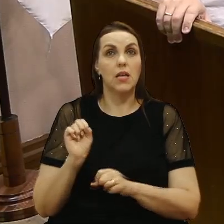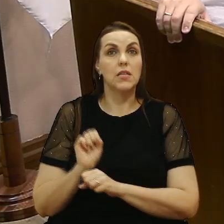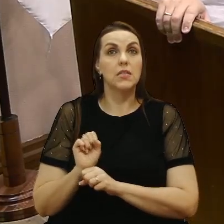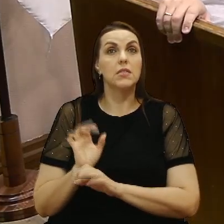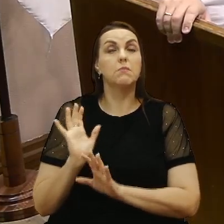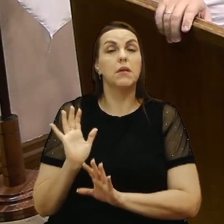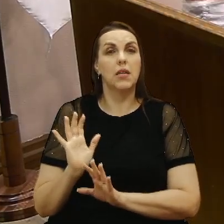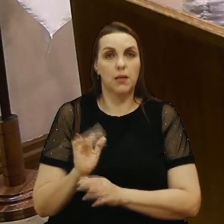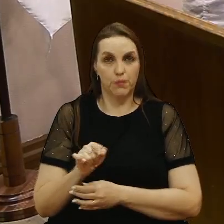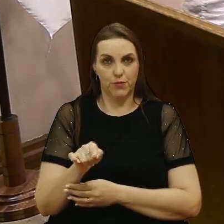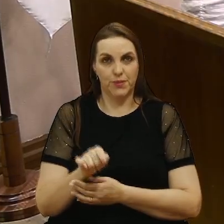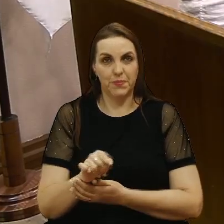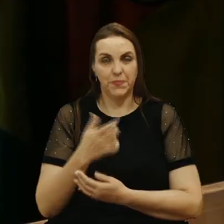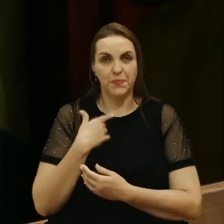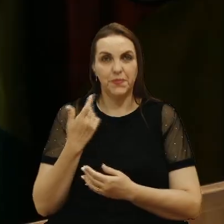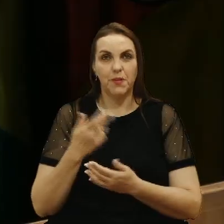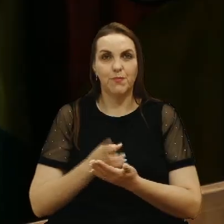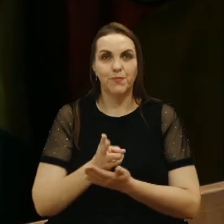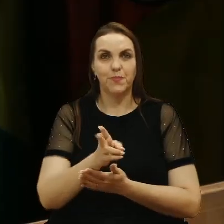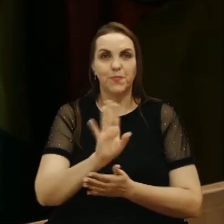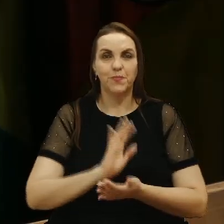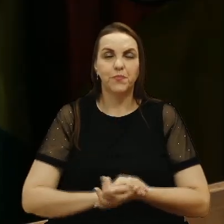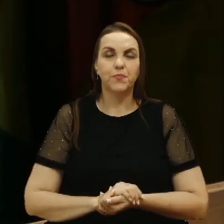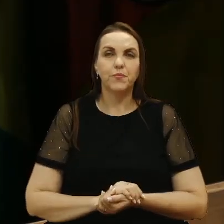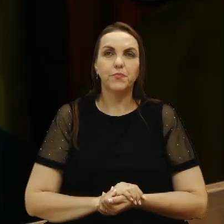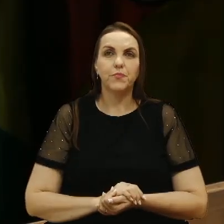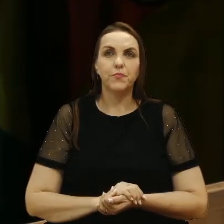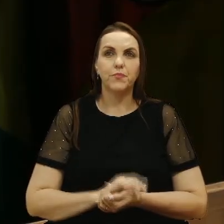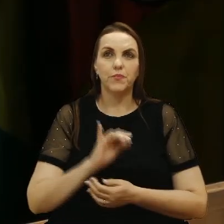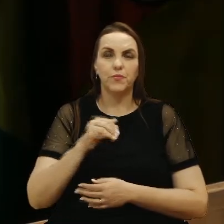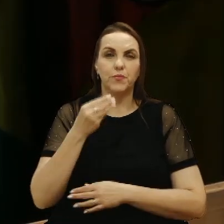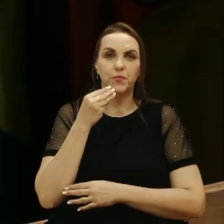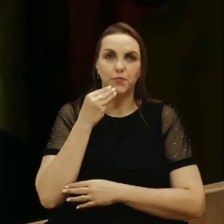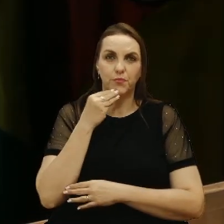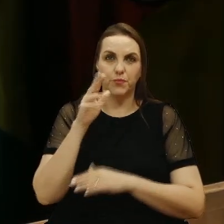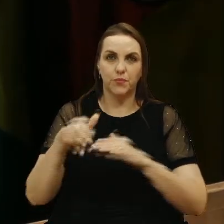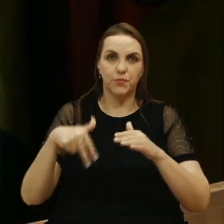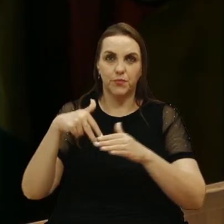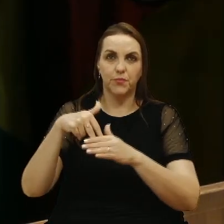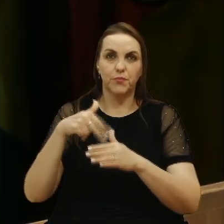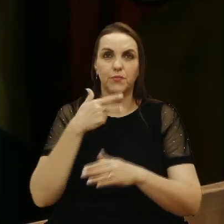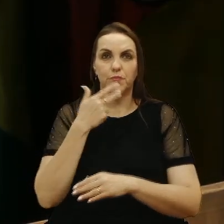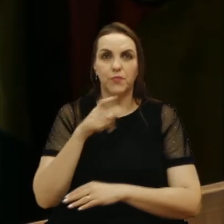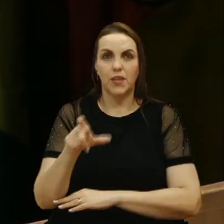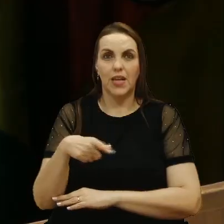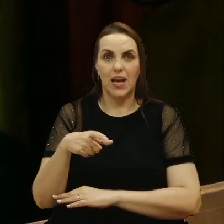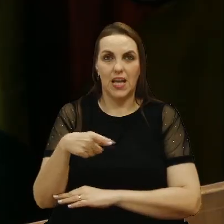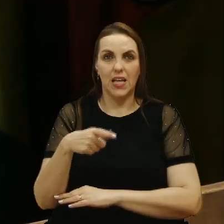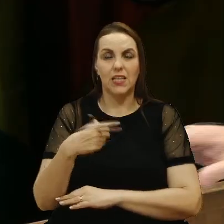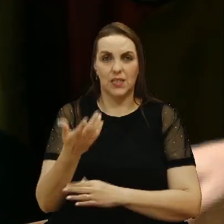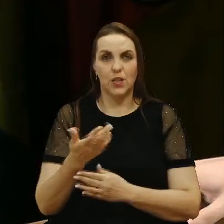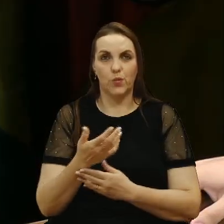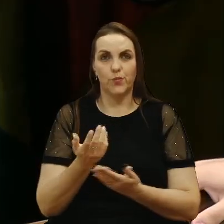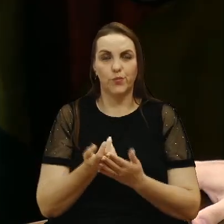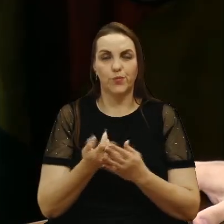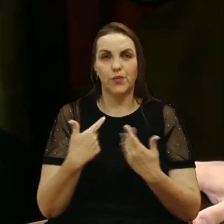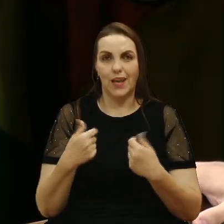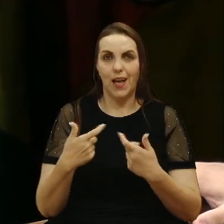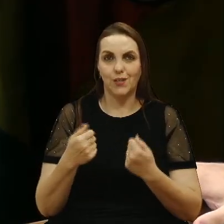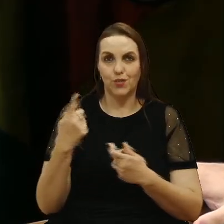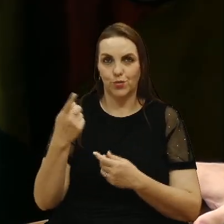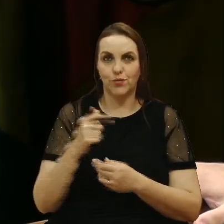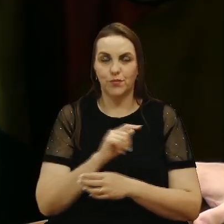Vamos à luta. Presidente, eu tive a oportunidade de subir aqui para falar sobre os cartões corporativos e não tenho nenhum problema em falar sobre